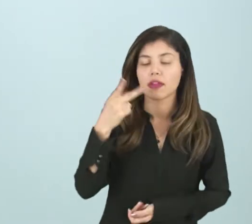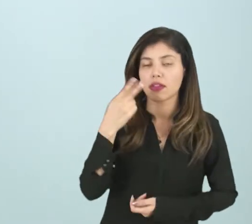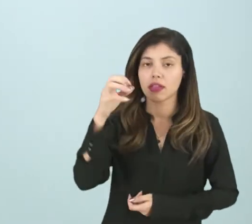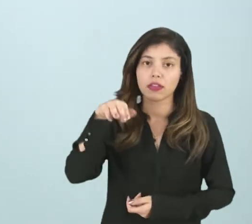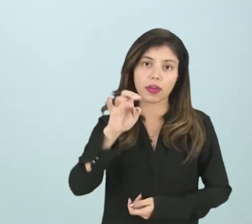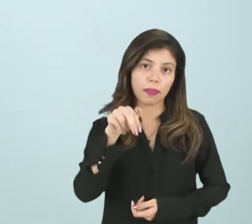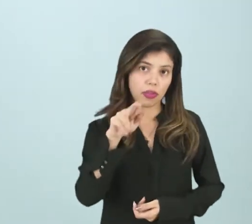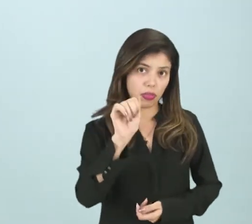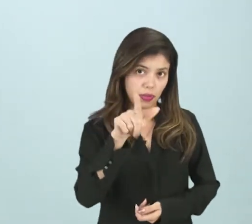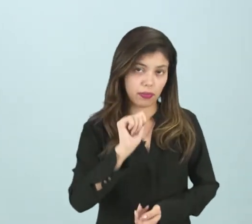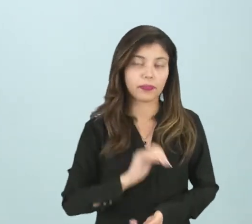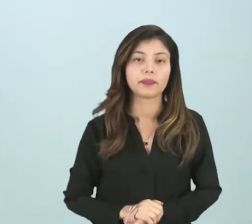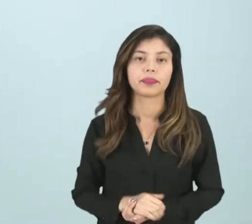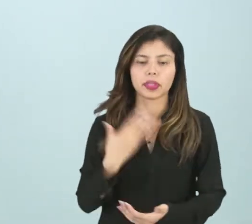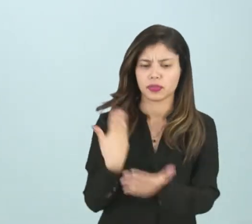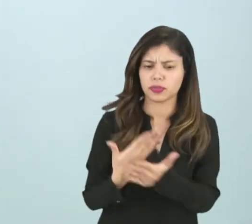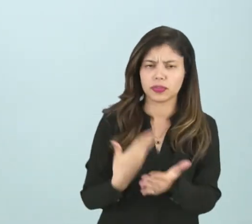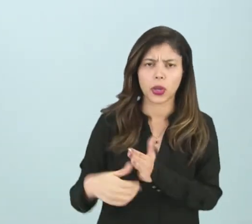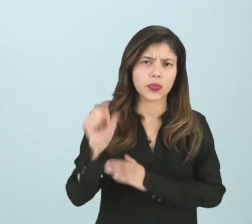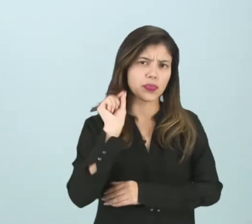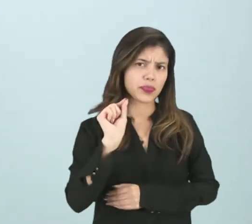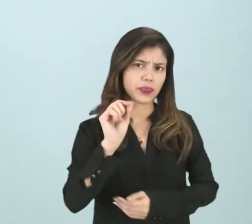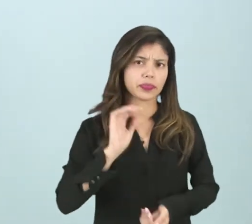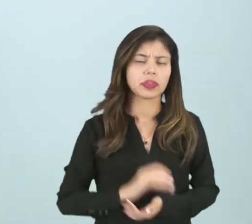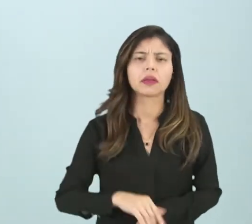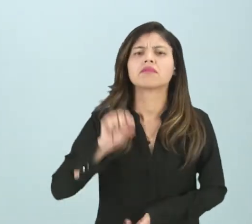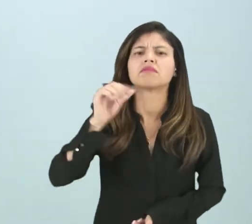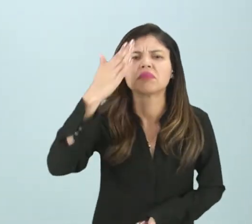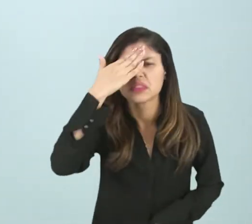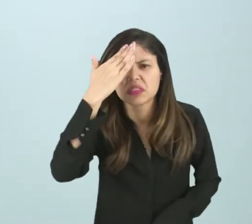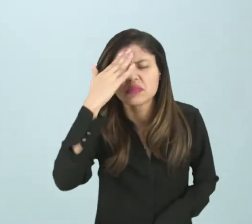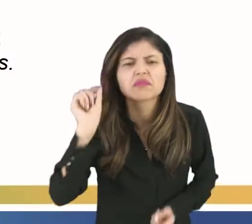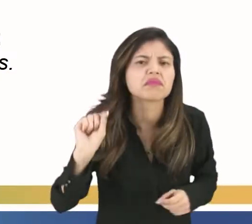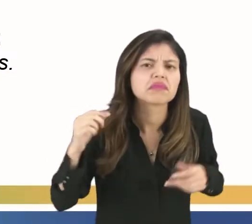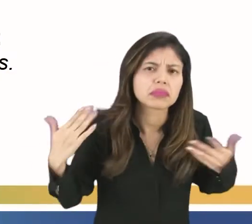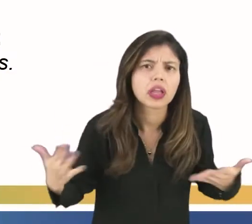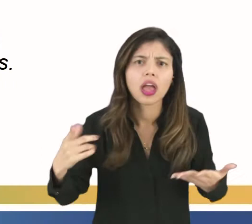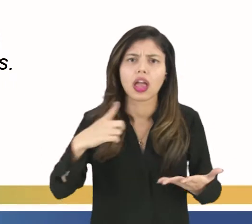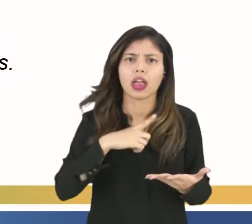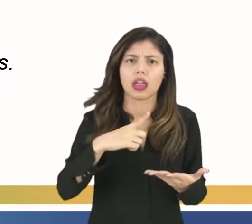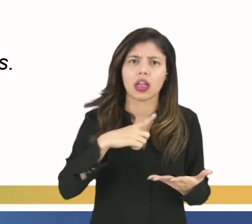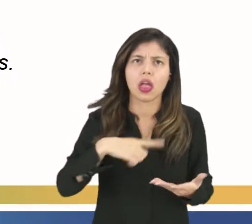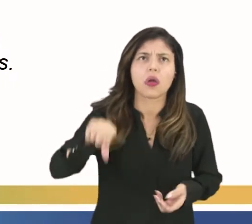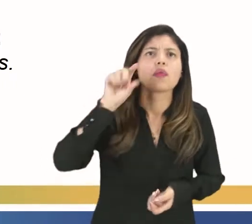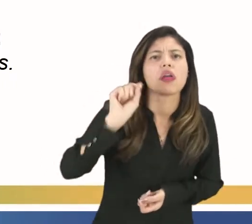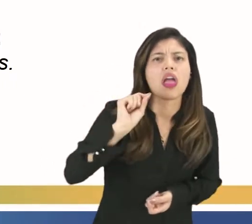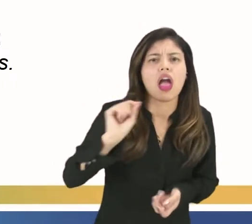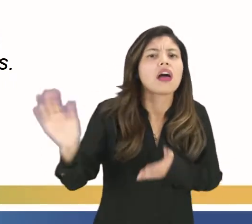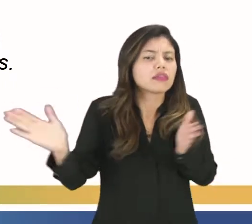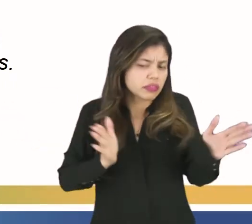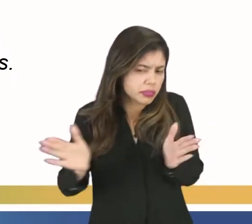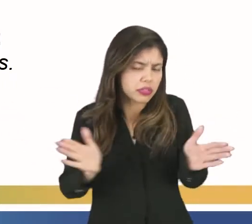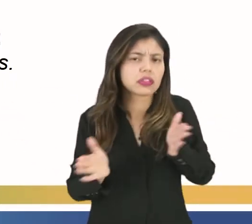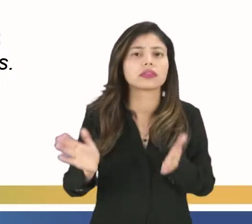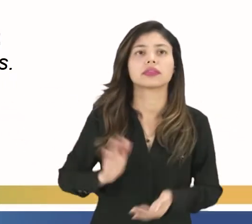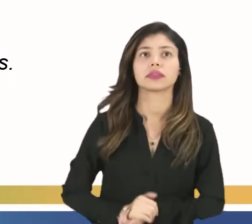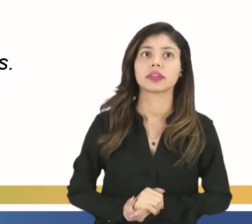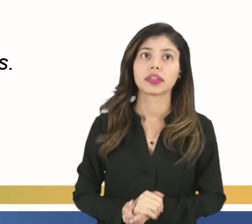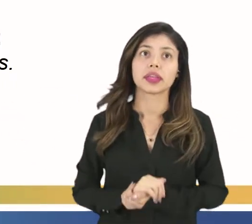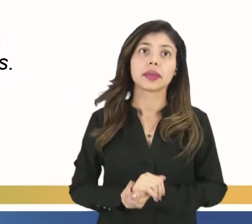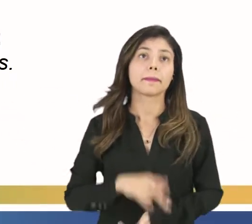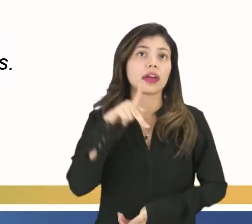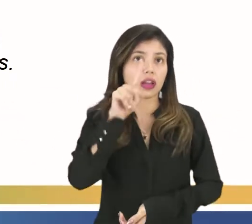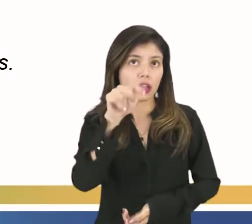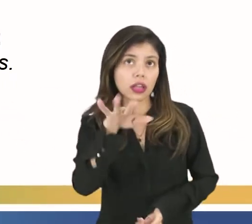Kant, para estudá-lo, é o que é que Kant entende como sendo entendimento e o que é a sensibilidade. Para